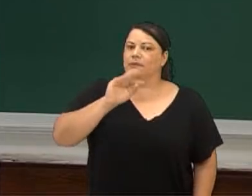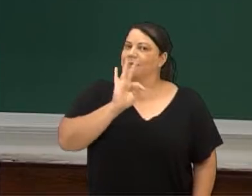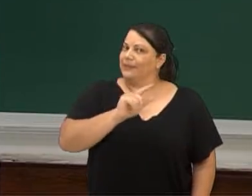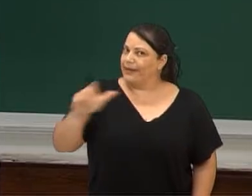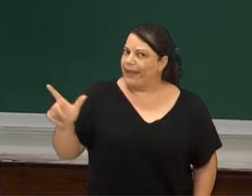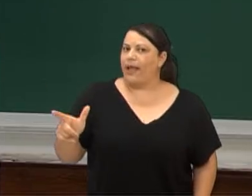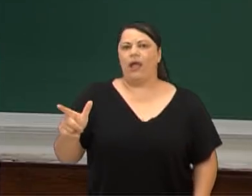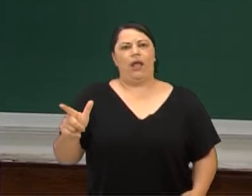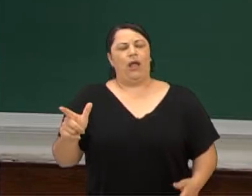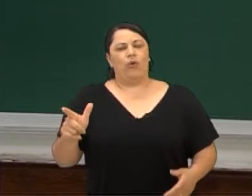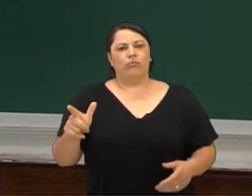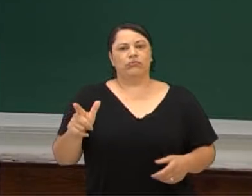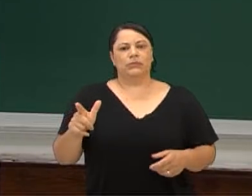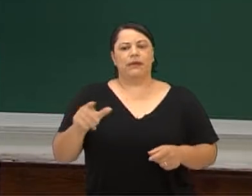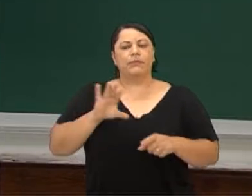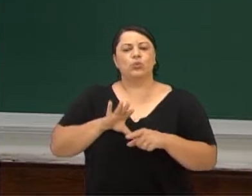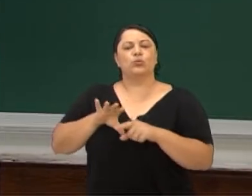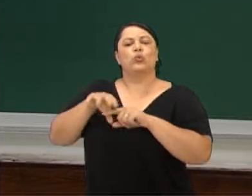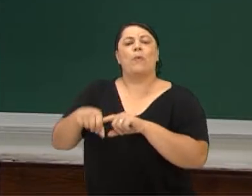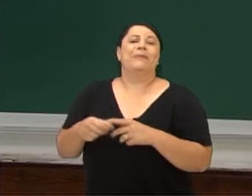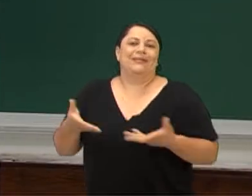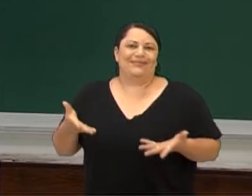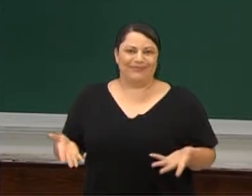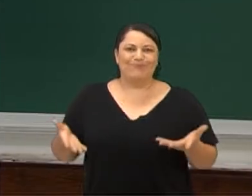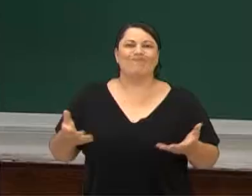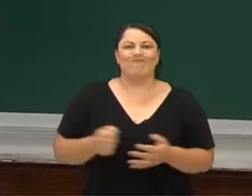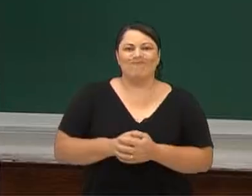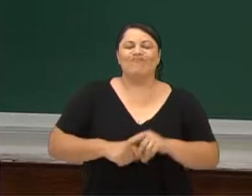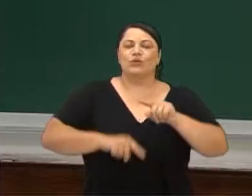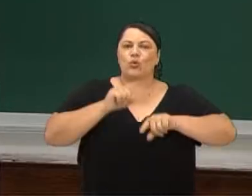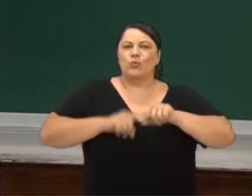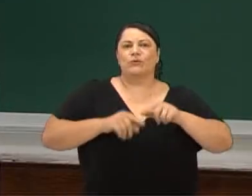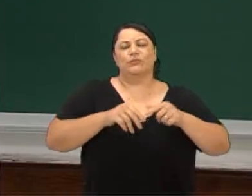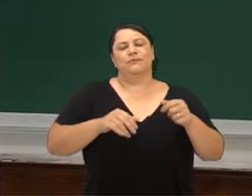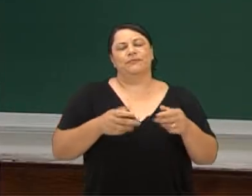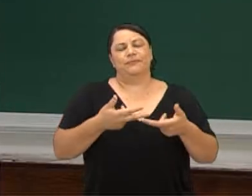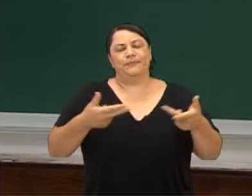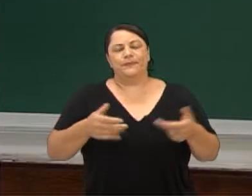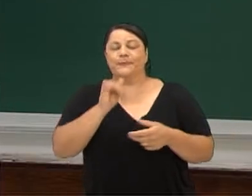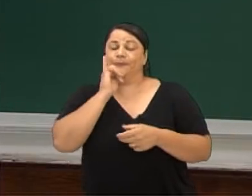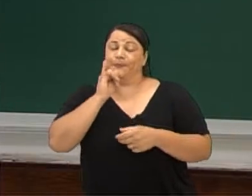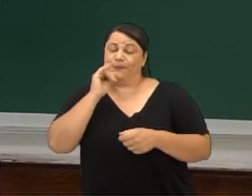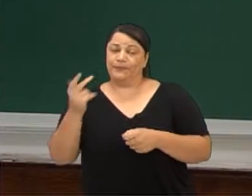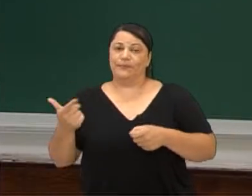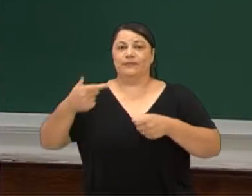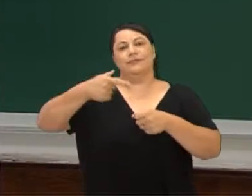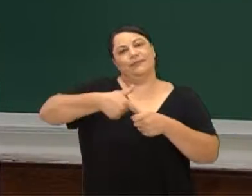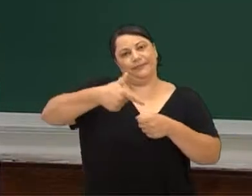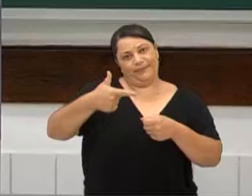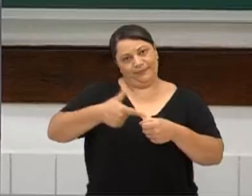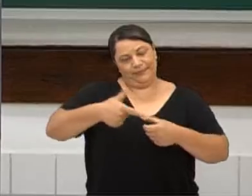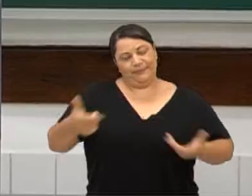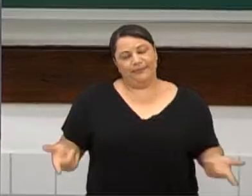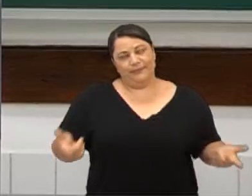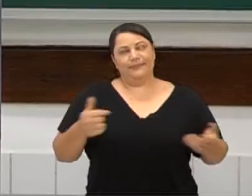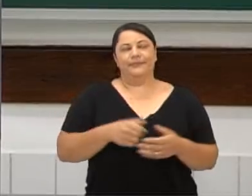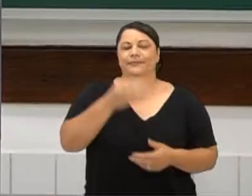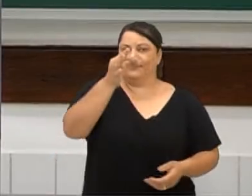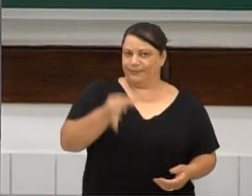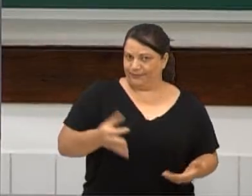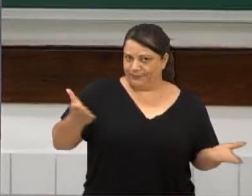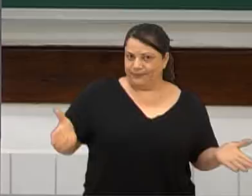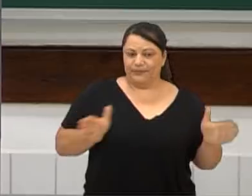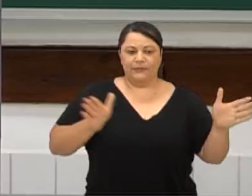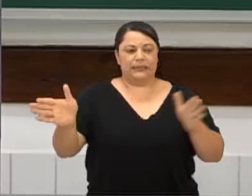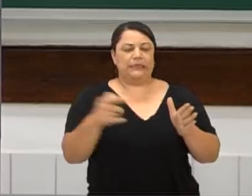monopolizando o mercado de um determinado produto, como, por exemplo, combustíveis. Certo? E ainda, nesse